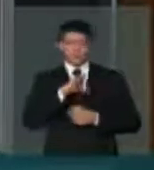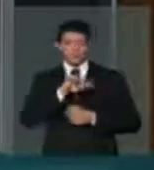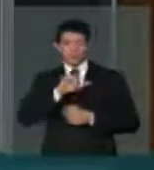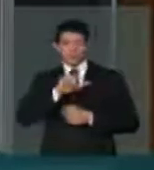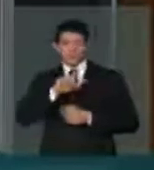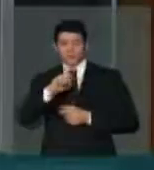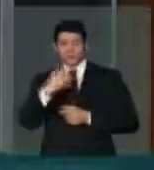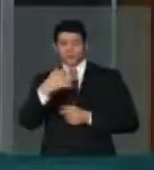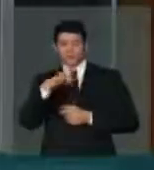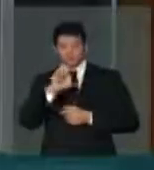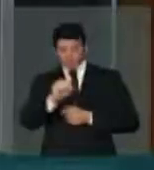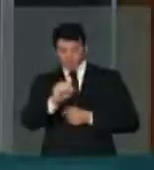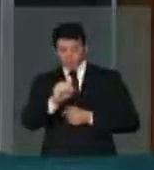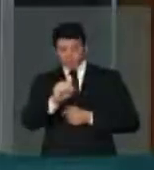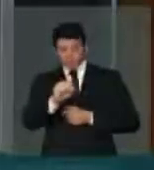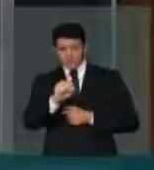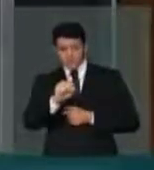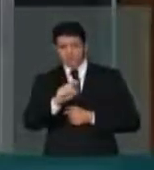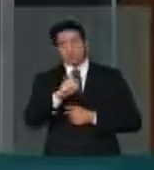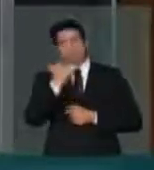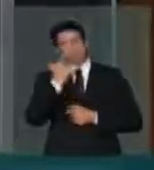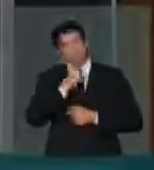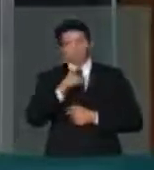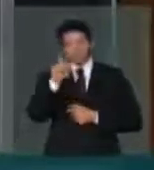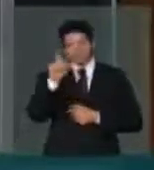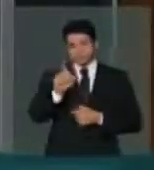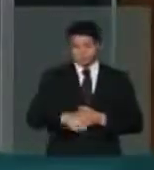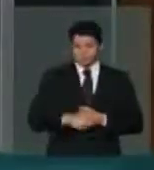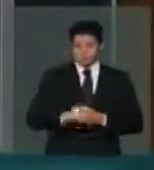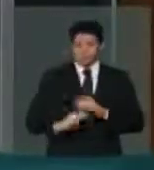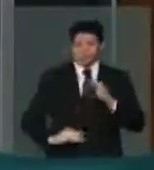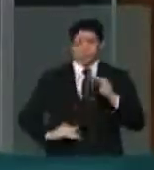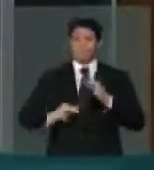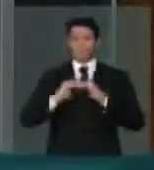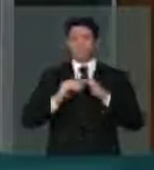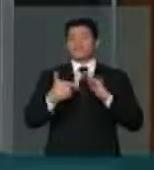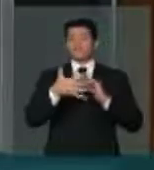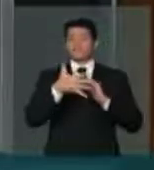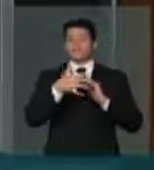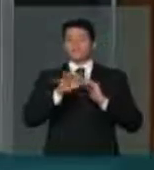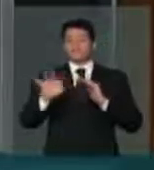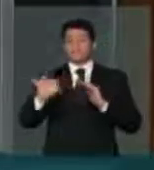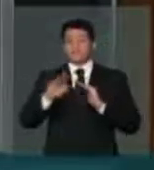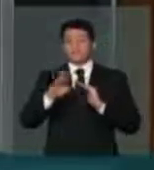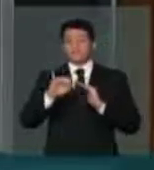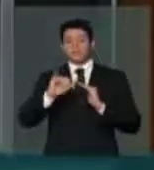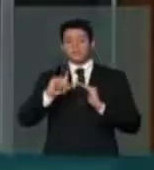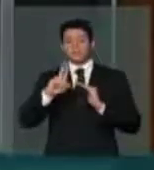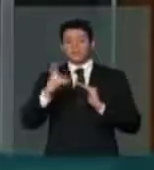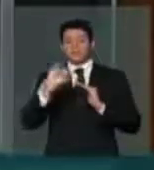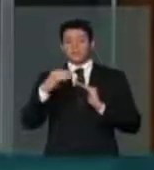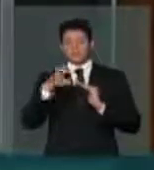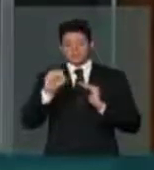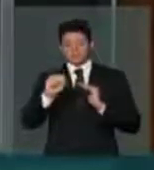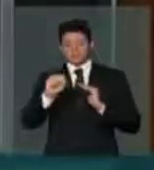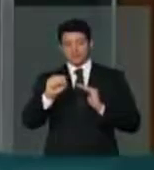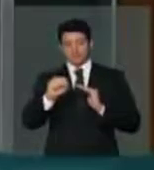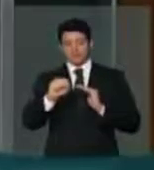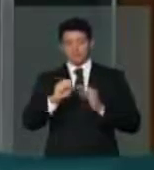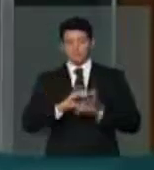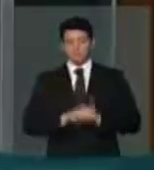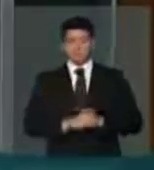de arrecadação, chegando a 100 bilhões de reais. Meus amigos,